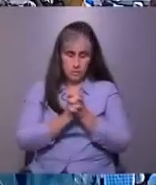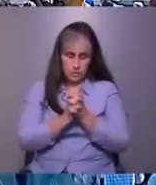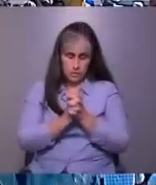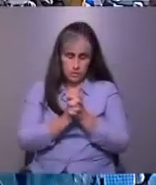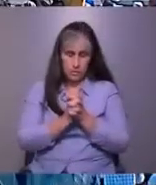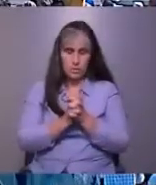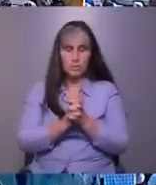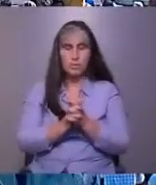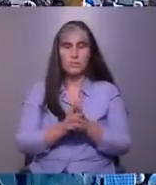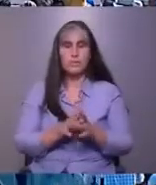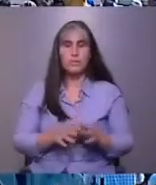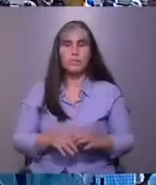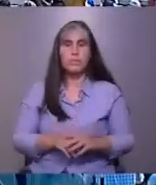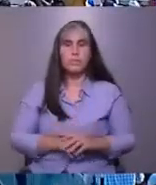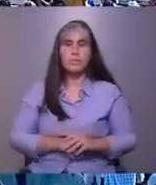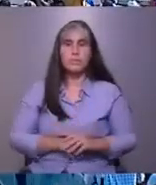Oremos.